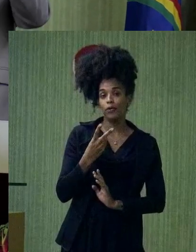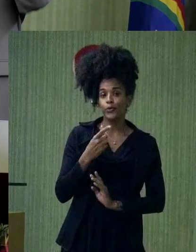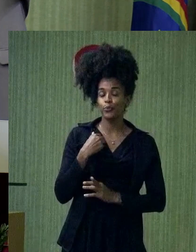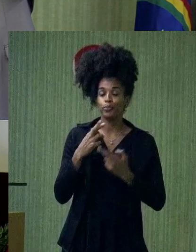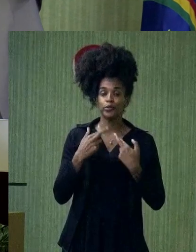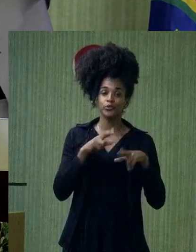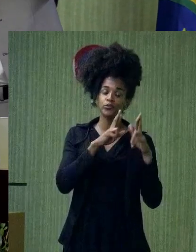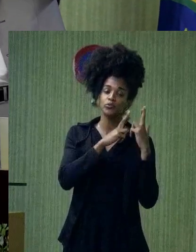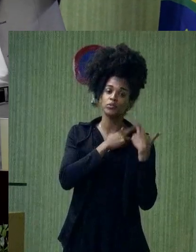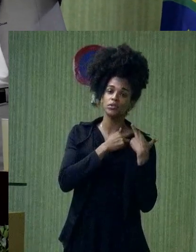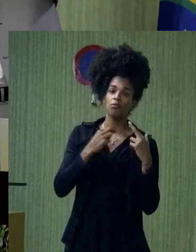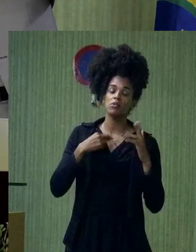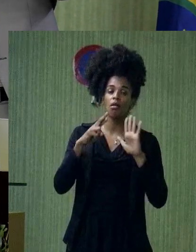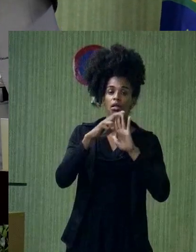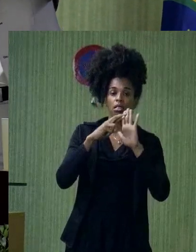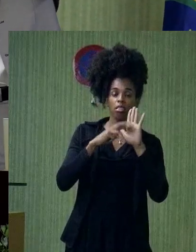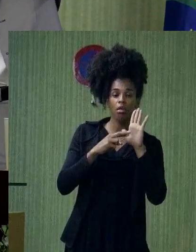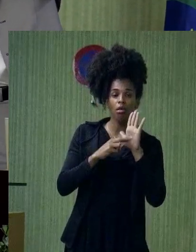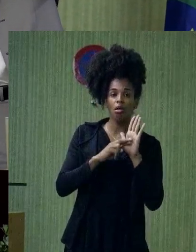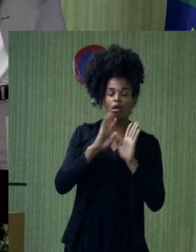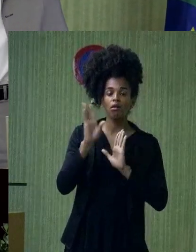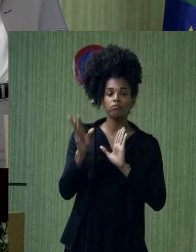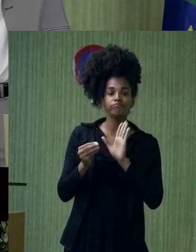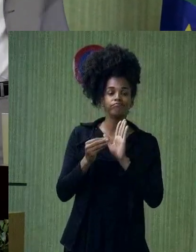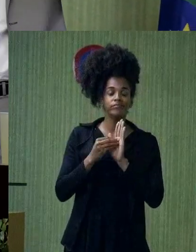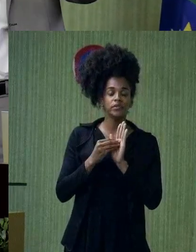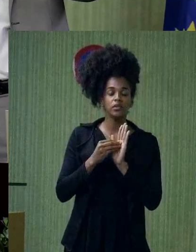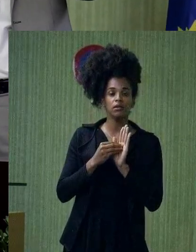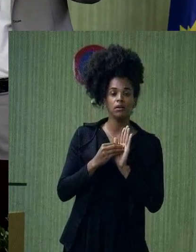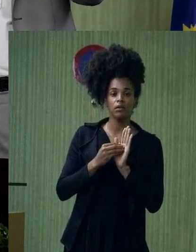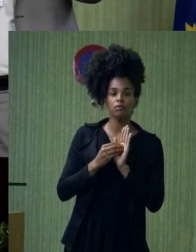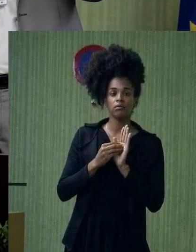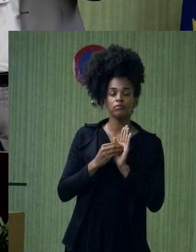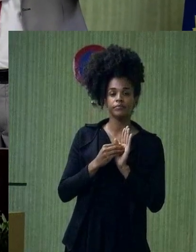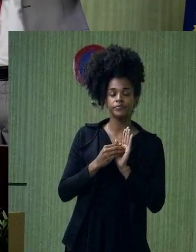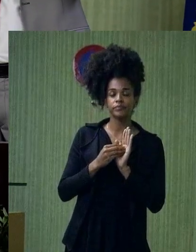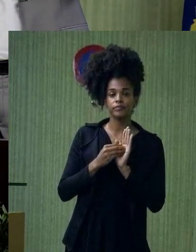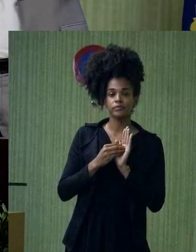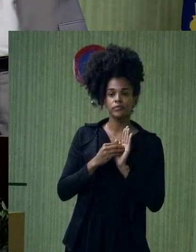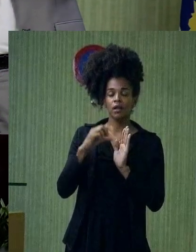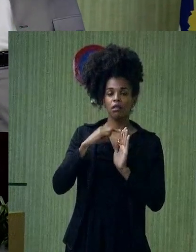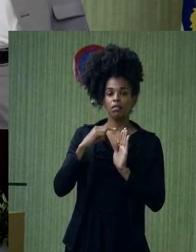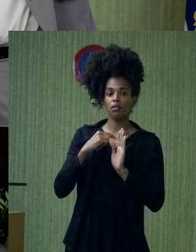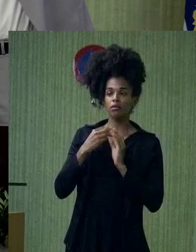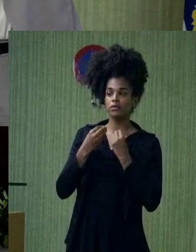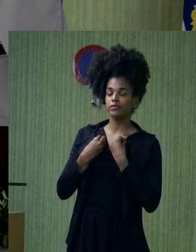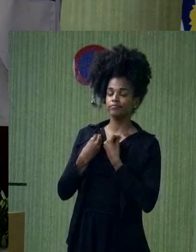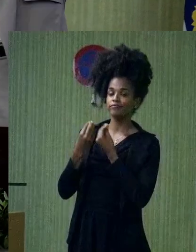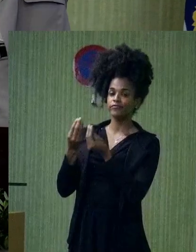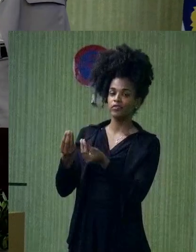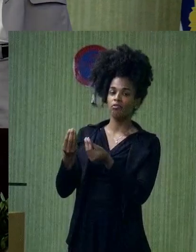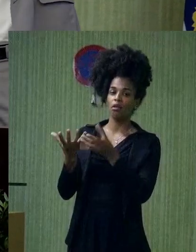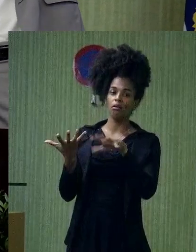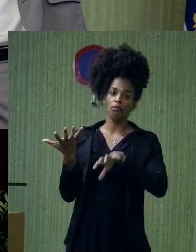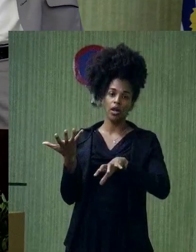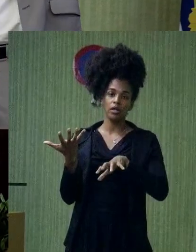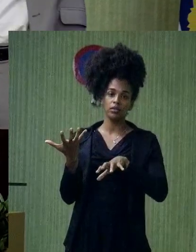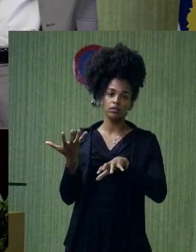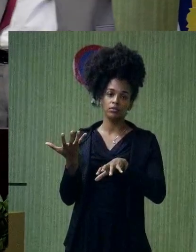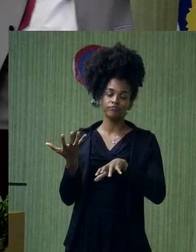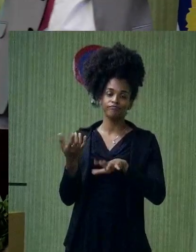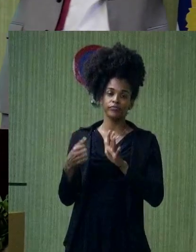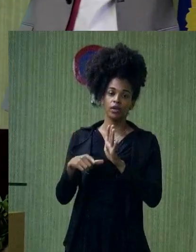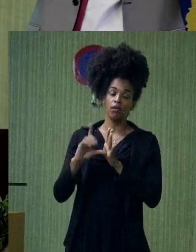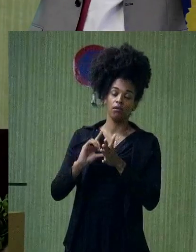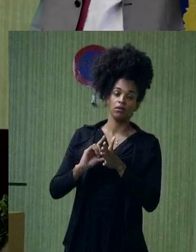regramento interno do da do do MP da União como um todo eles têm que mandar pra Câmara lá em Brasília antes de me